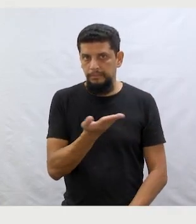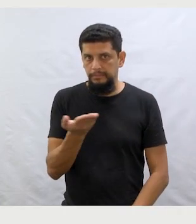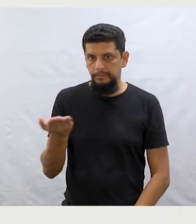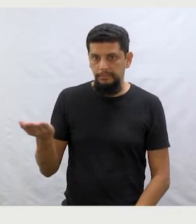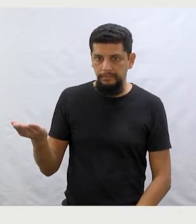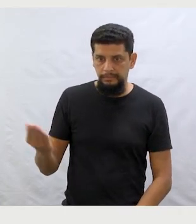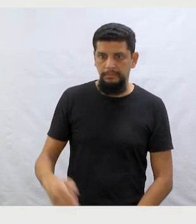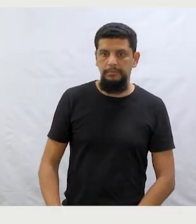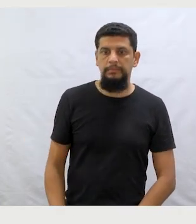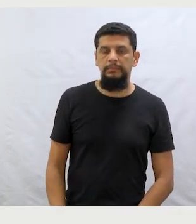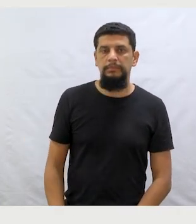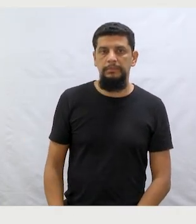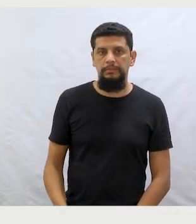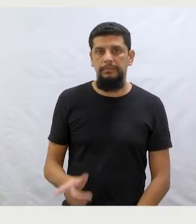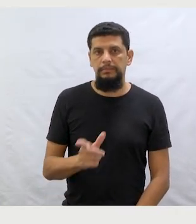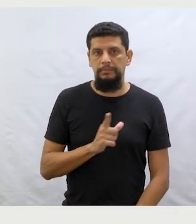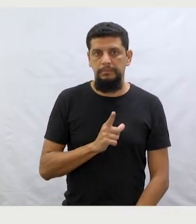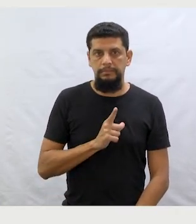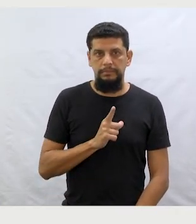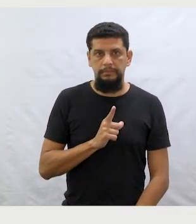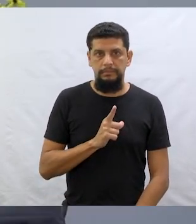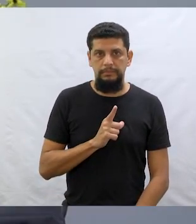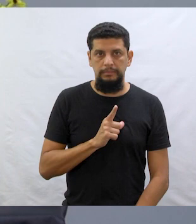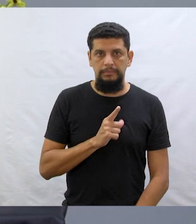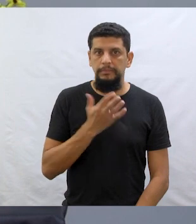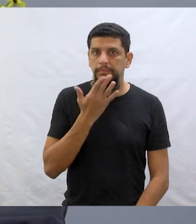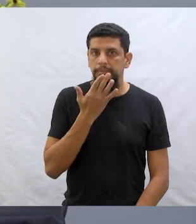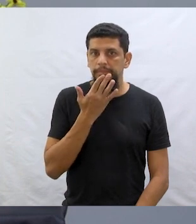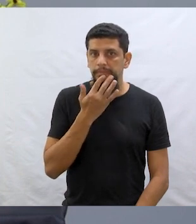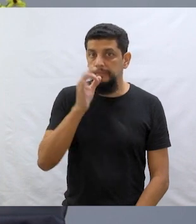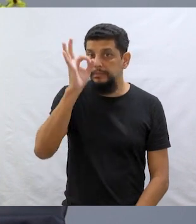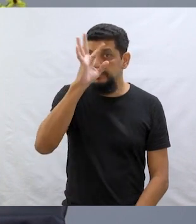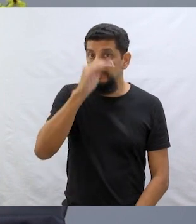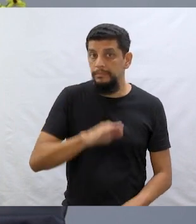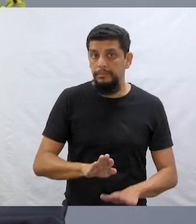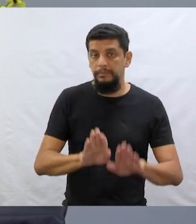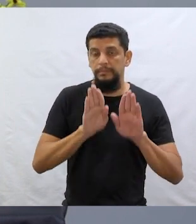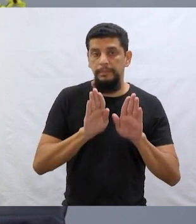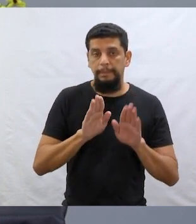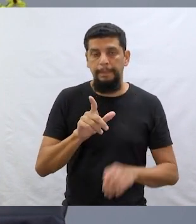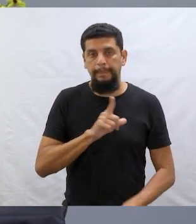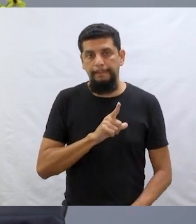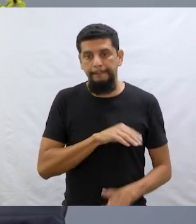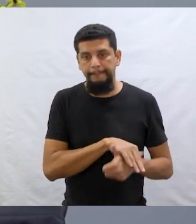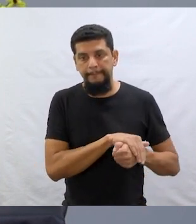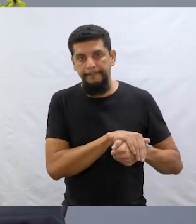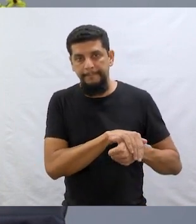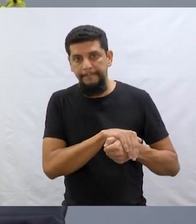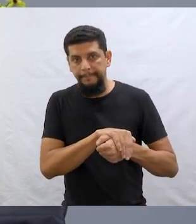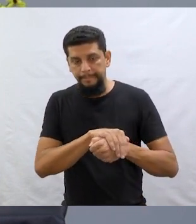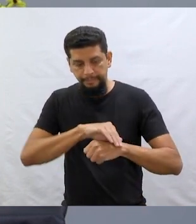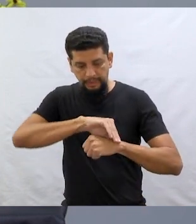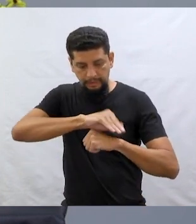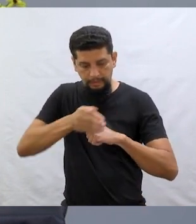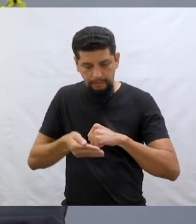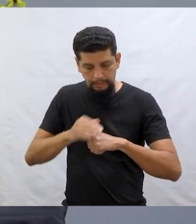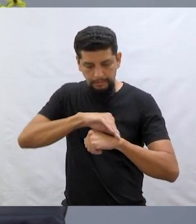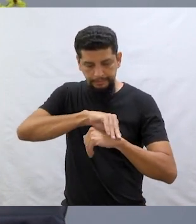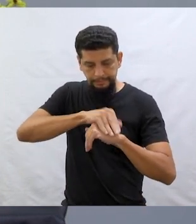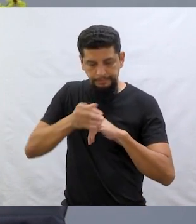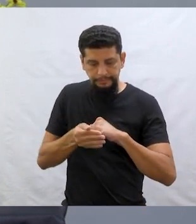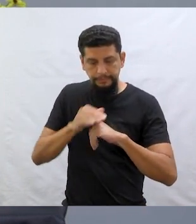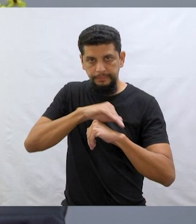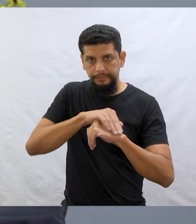verem. Ela é toda verde, mas eu falei que algumas tartarugas também têm o casco